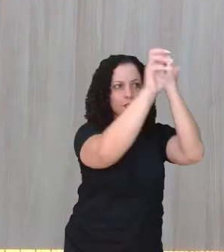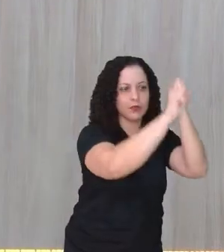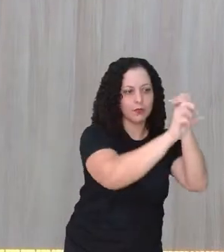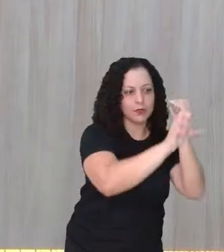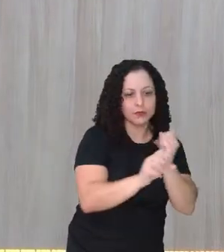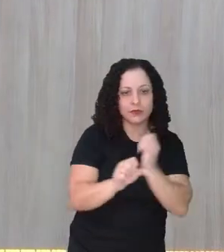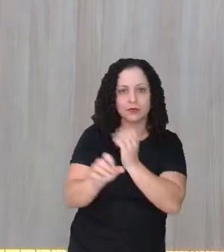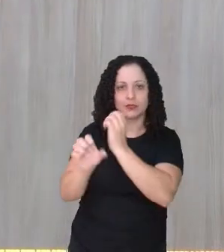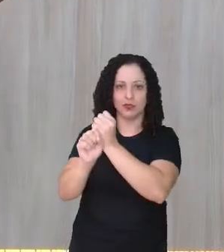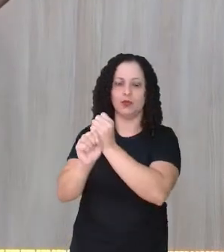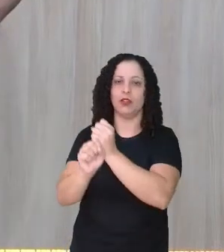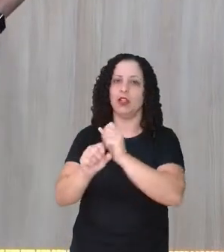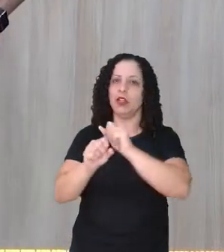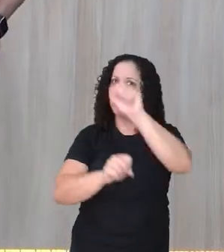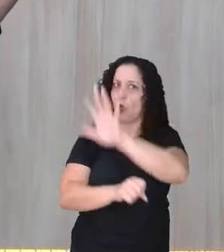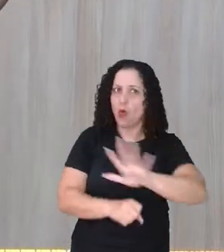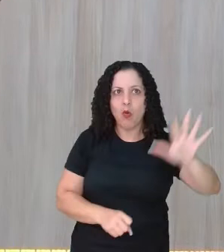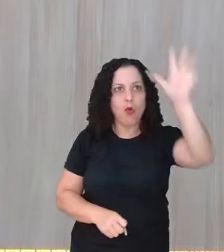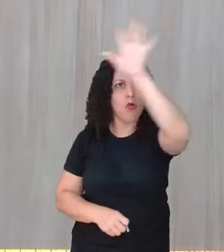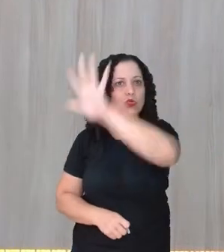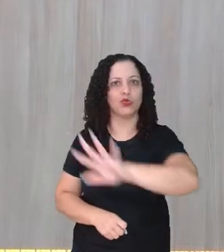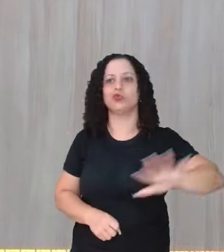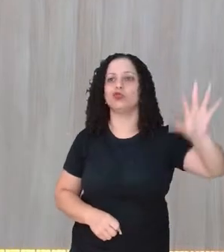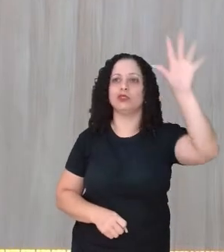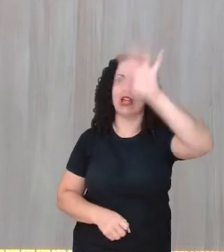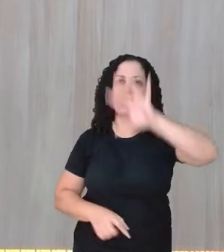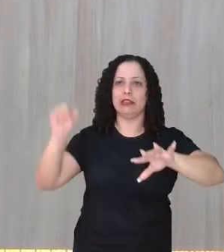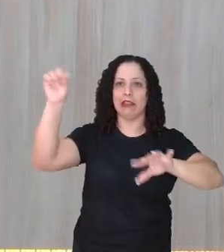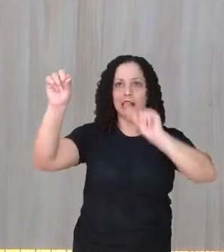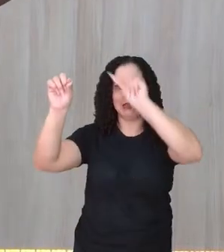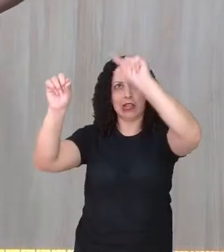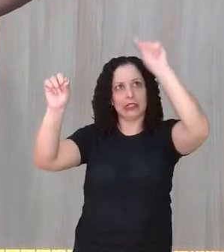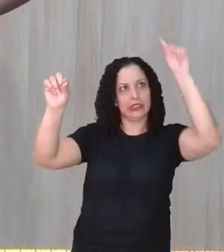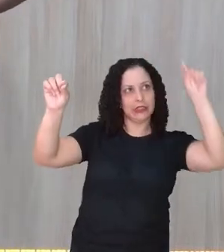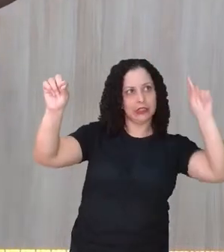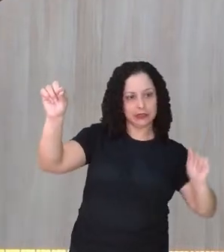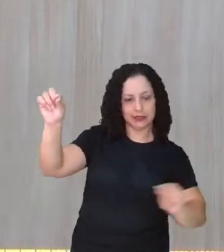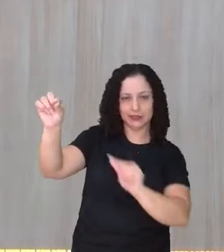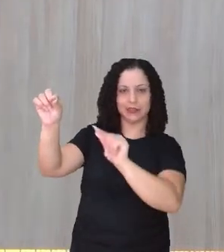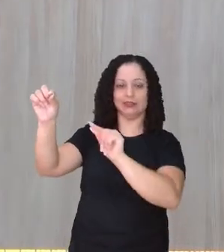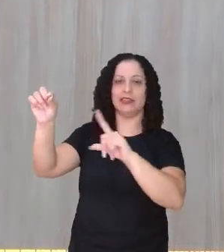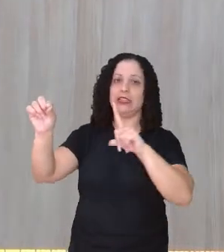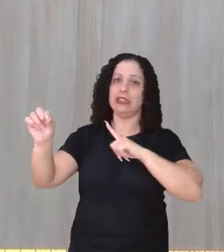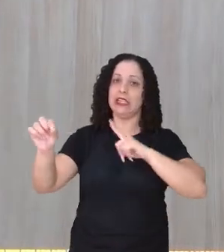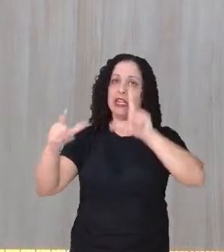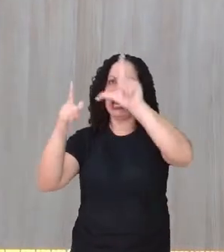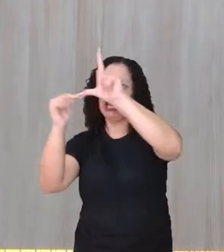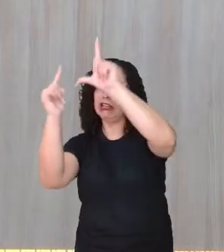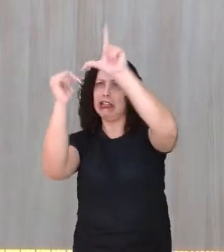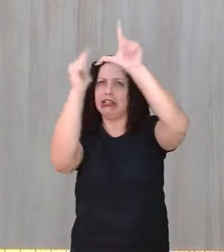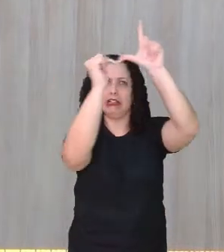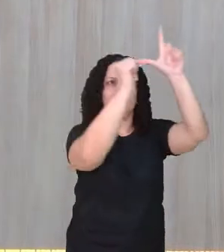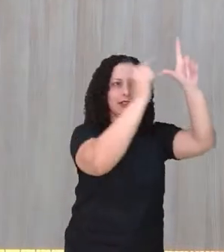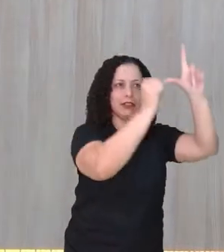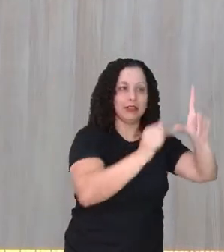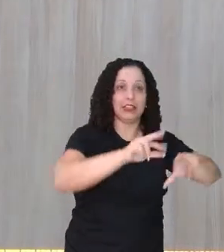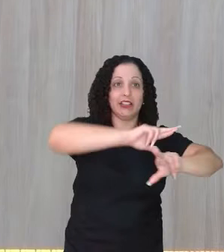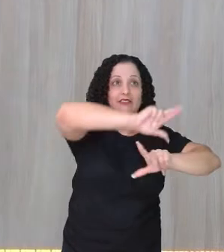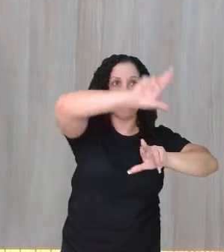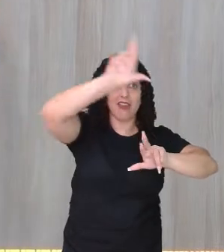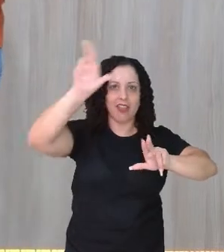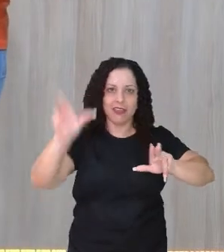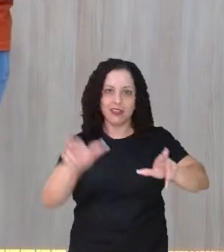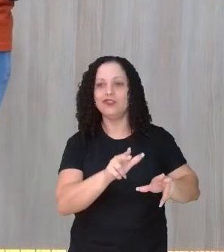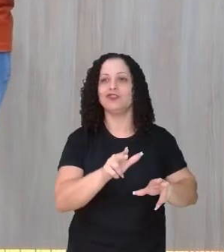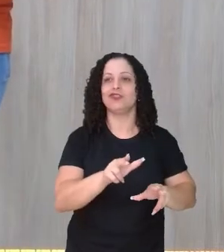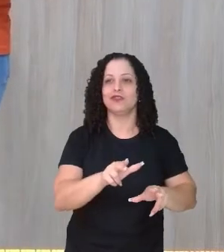polígono. Pode notar que todos esses lados, eles possuem aí letras diferentes. Então, se possuem